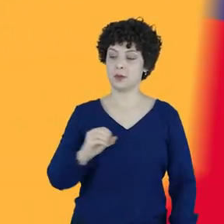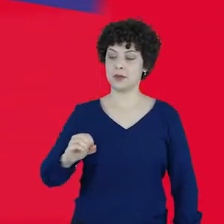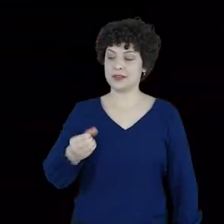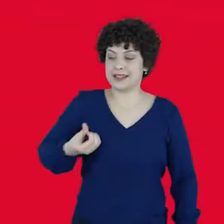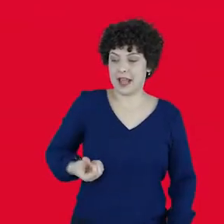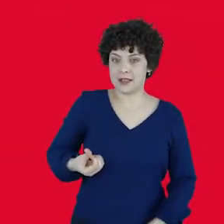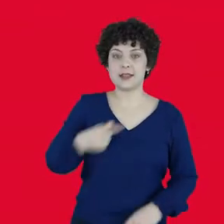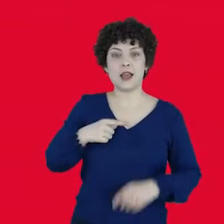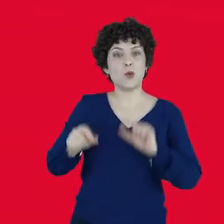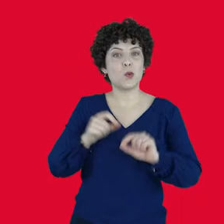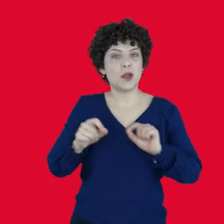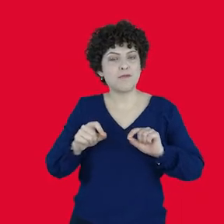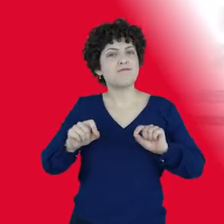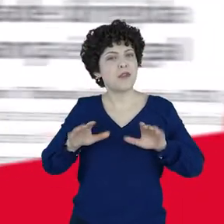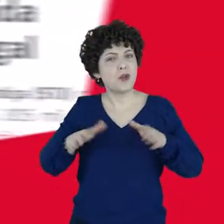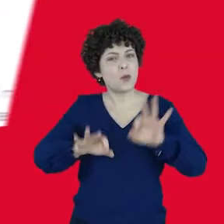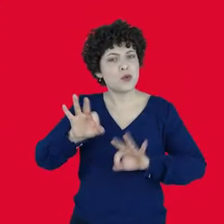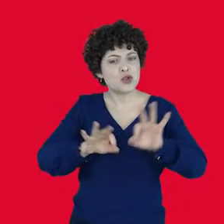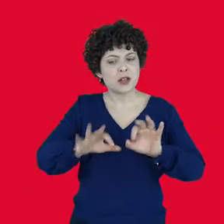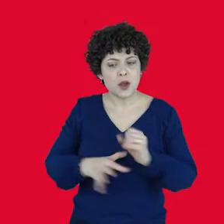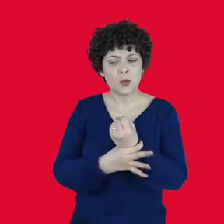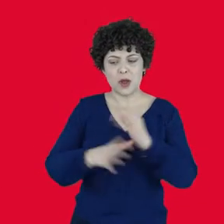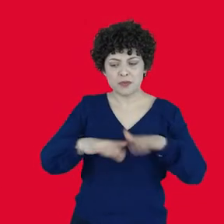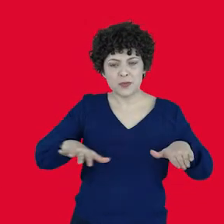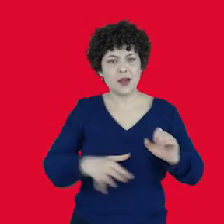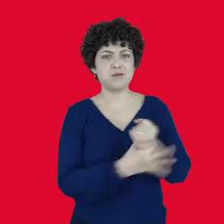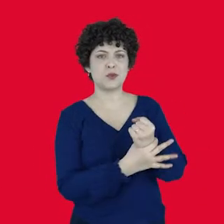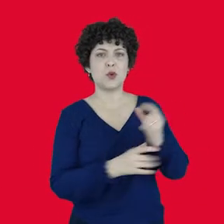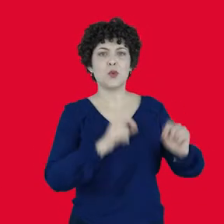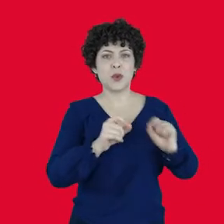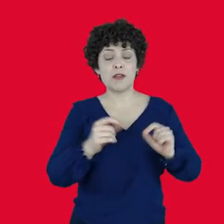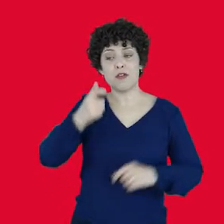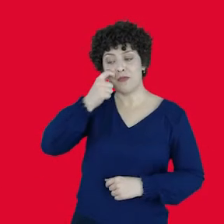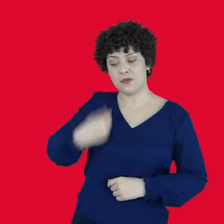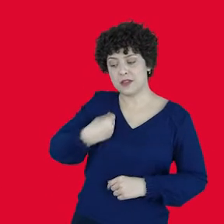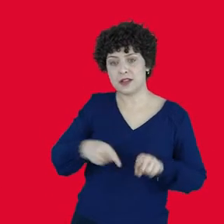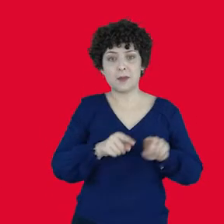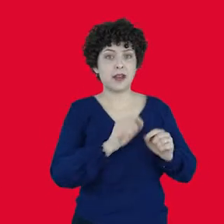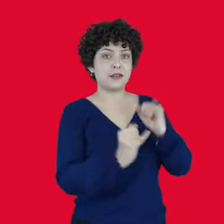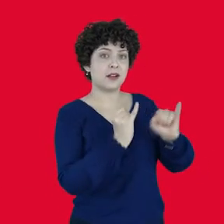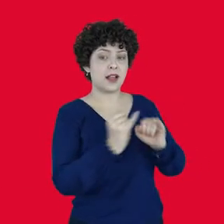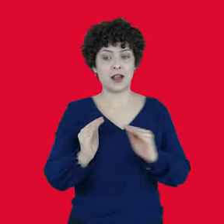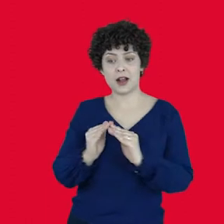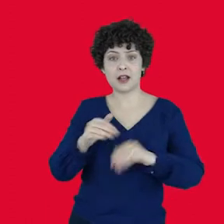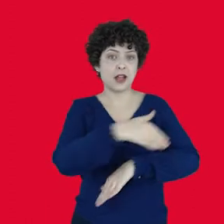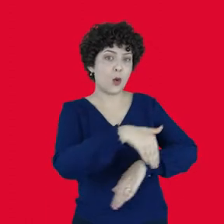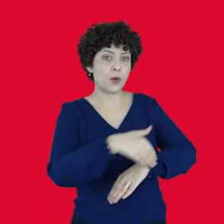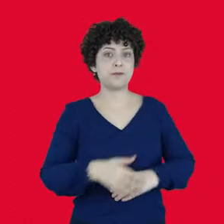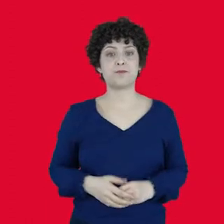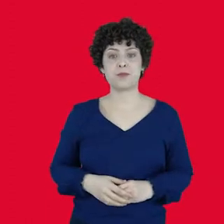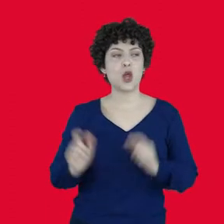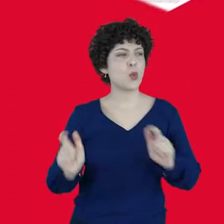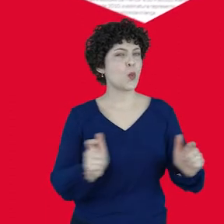Por isso, desde 2006, o Criança e Consumo atua para garantir infâncias seguras, tanto no offline quanto no online,